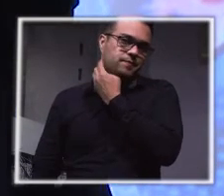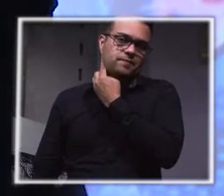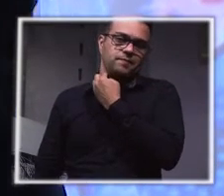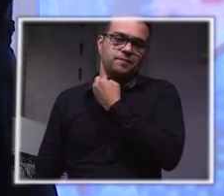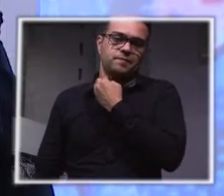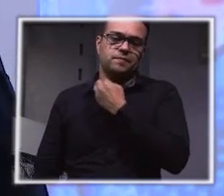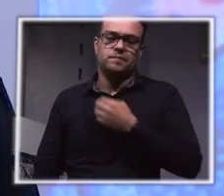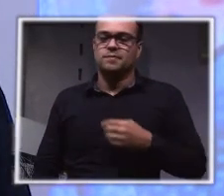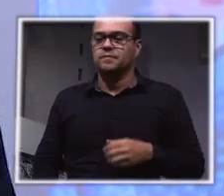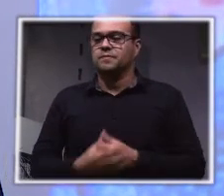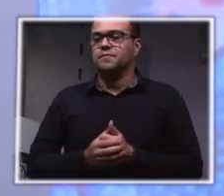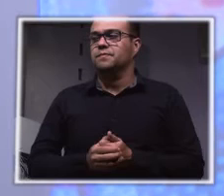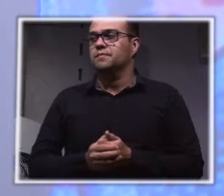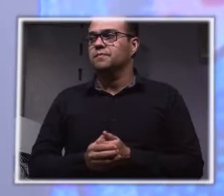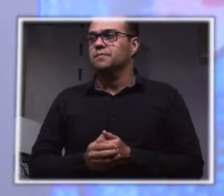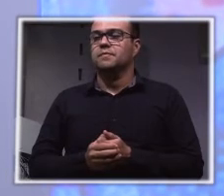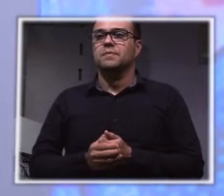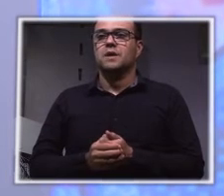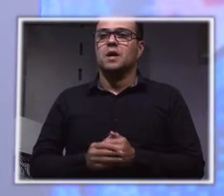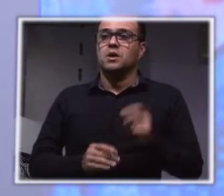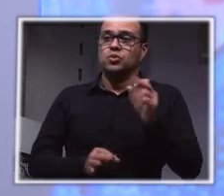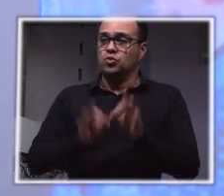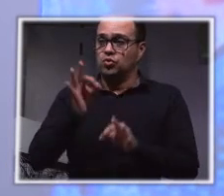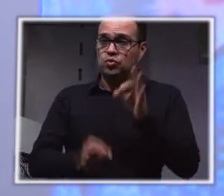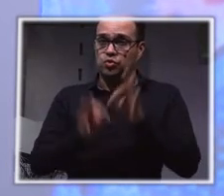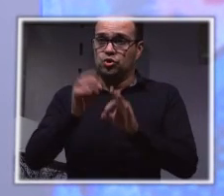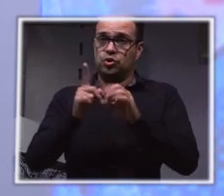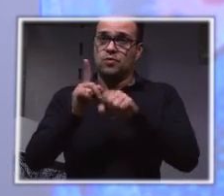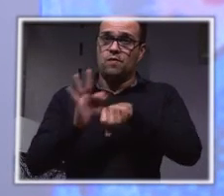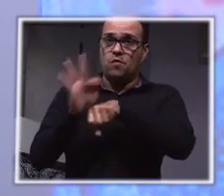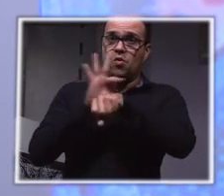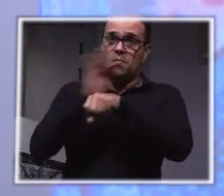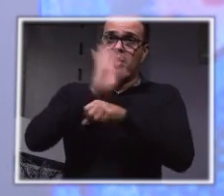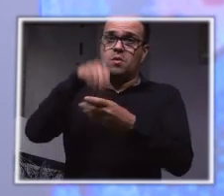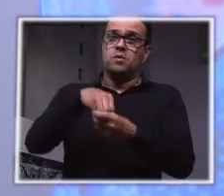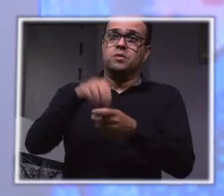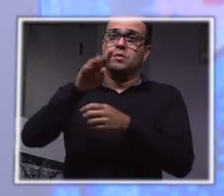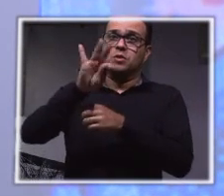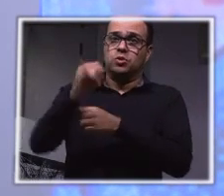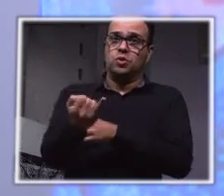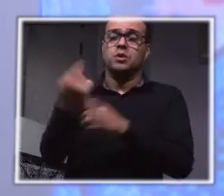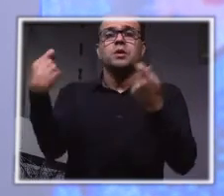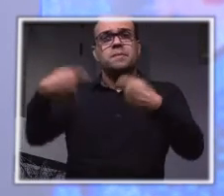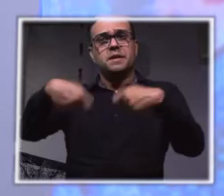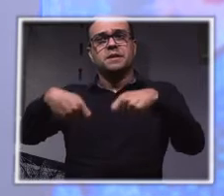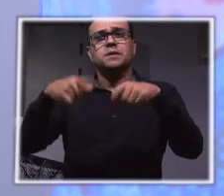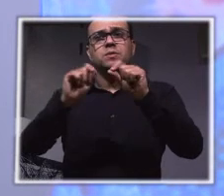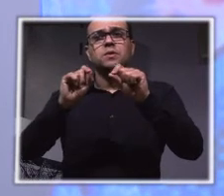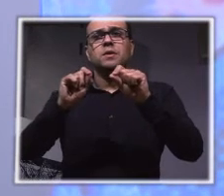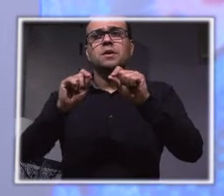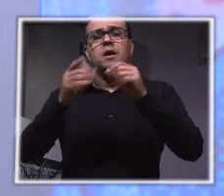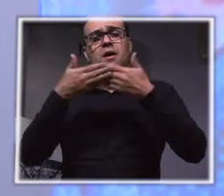por um imperativo ético, a justiça formal dos tribunais precisa abrir as